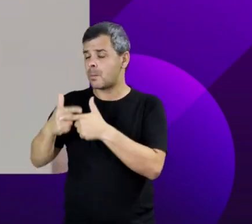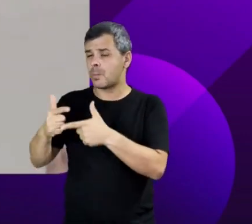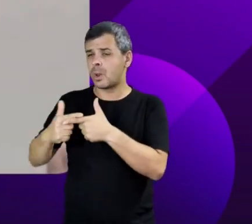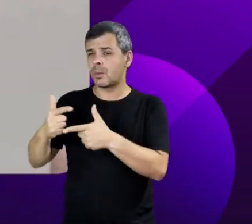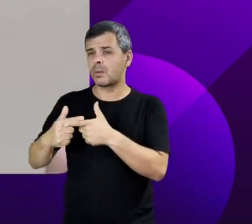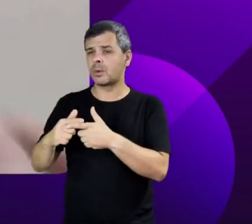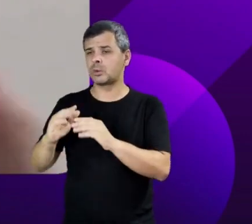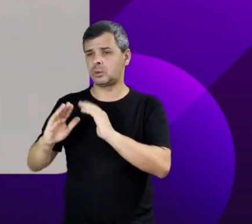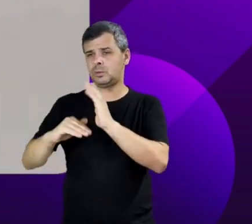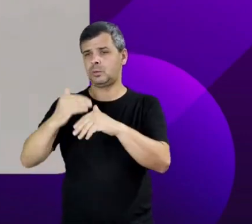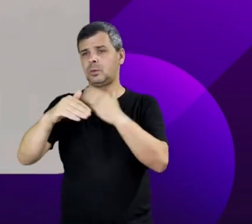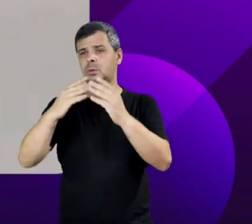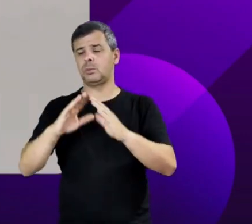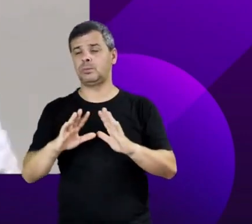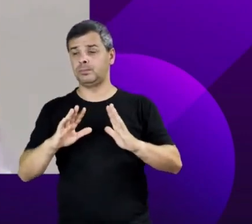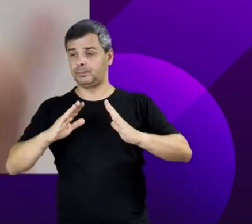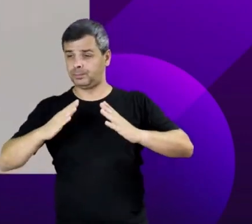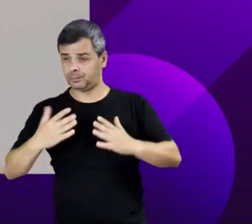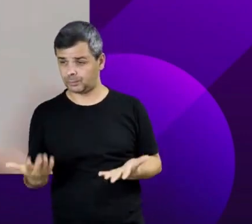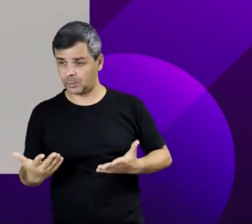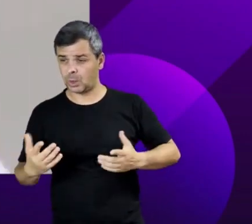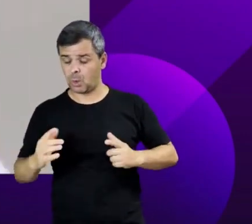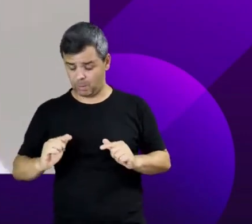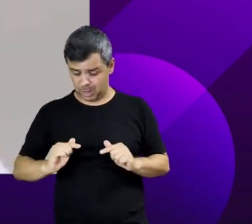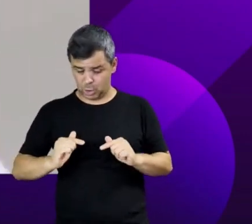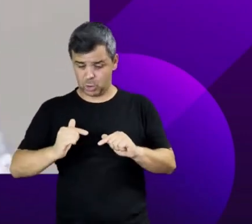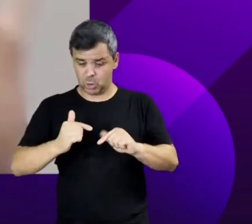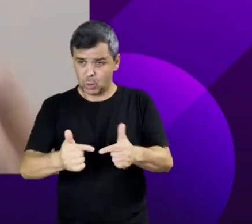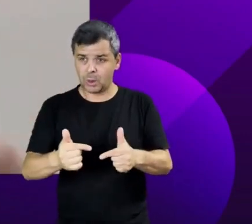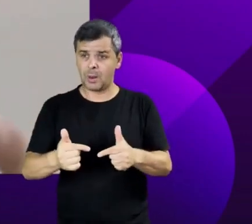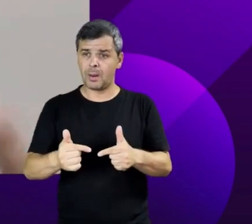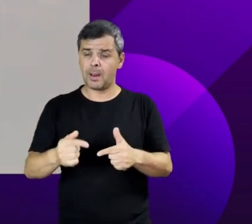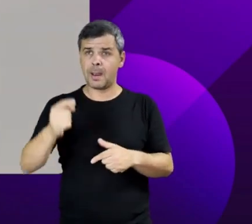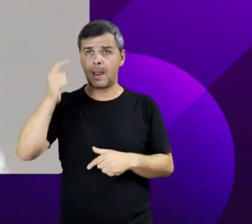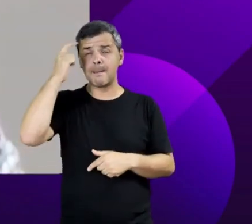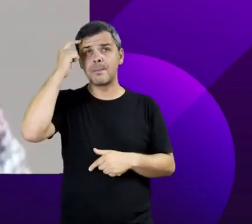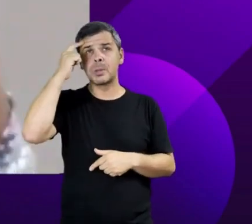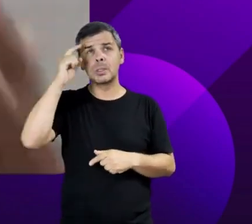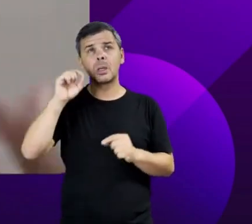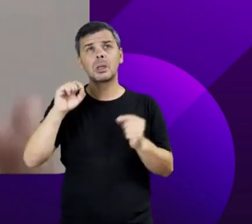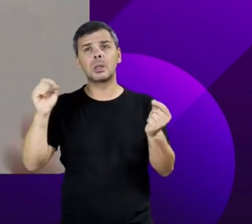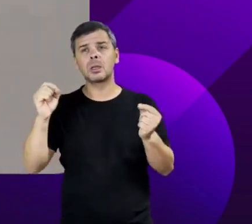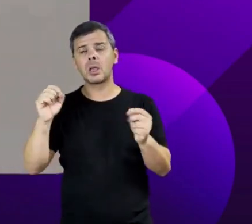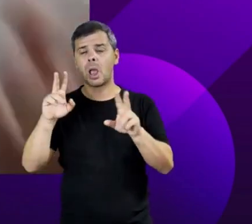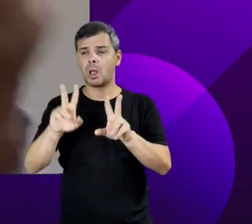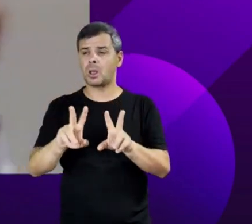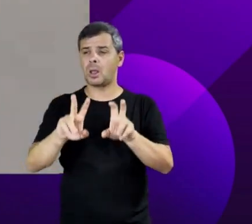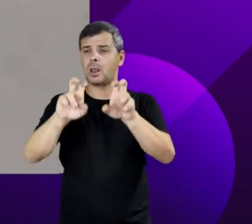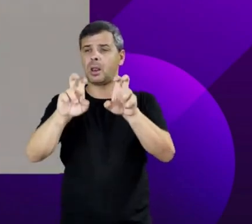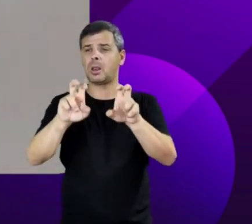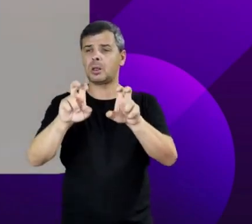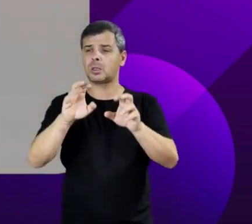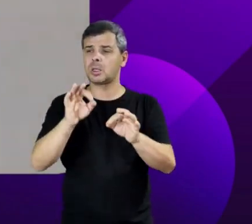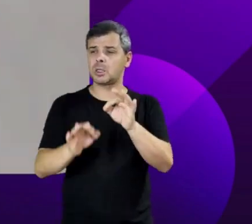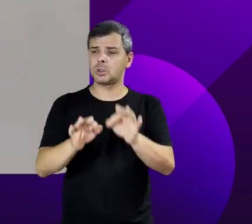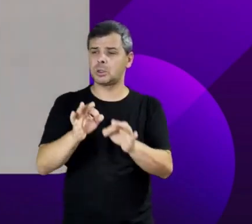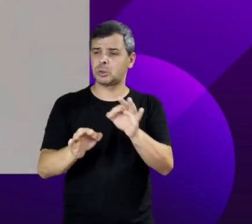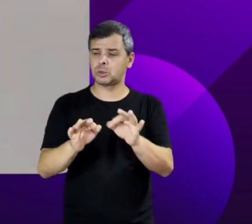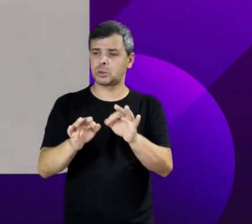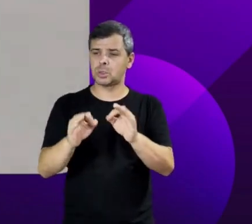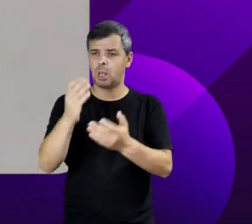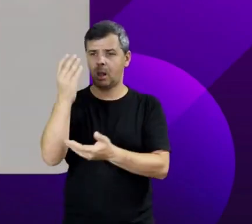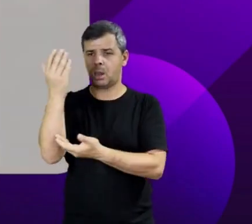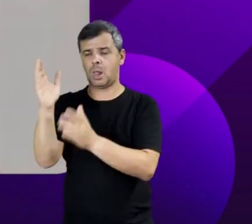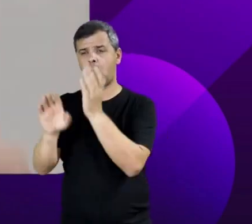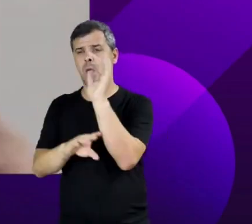de desenvolvimento. Então, o desafio é pensarmos, então, a temática da justiça ambiental,